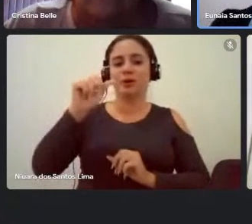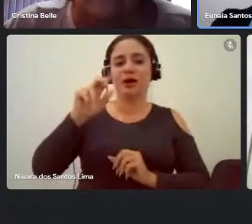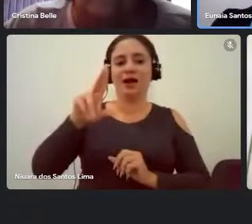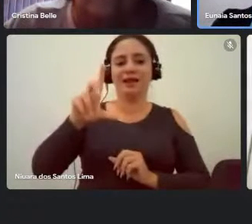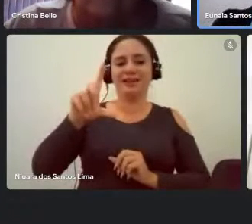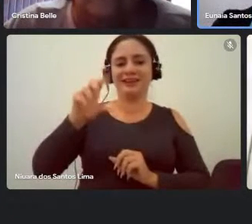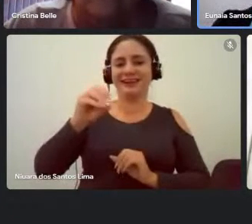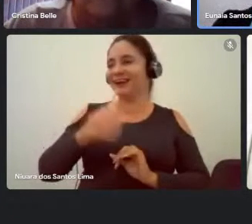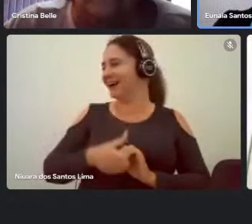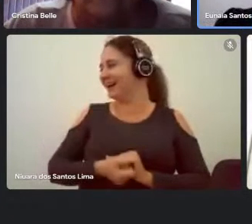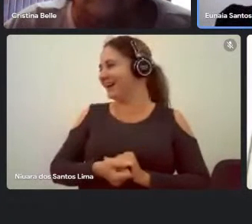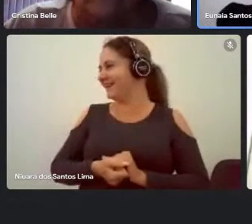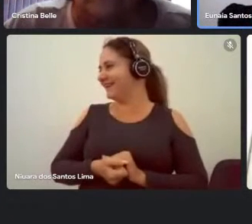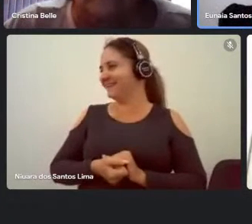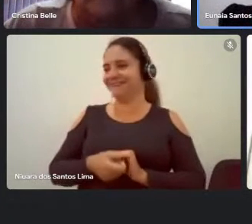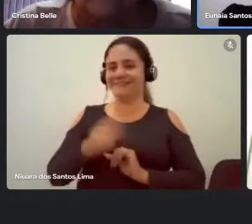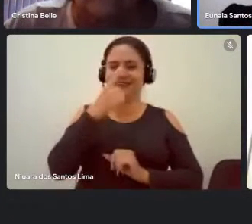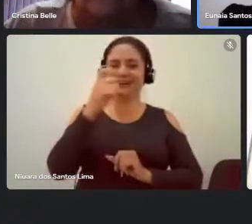se encontra?